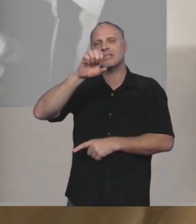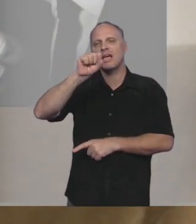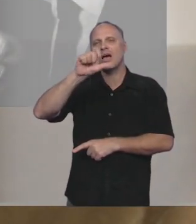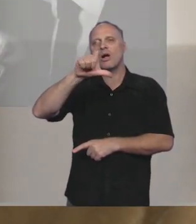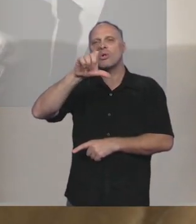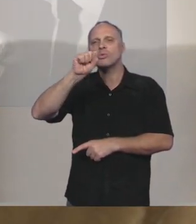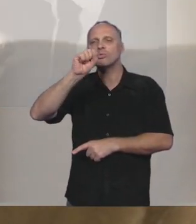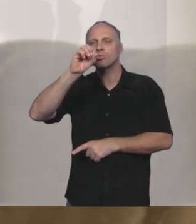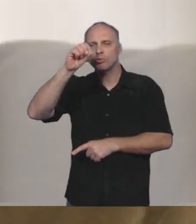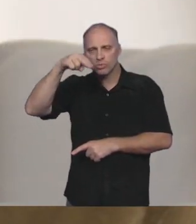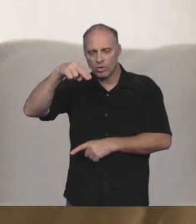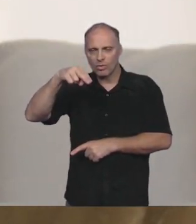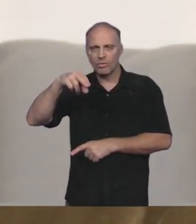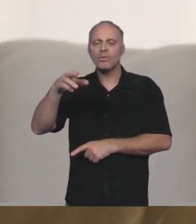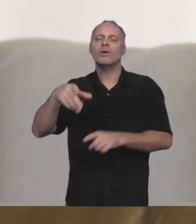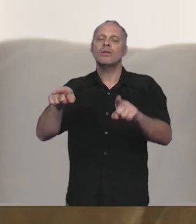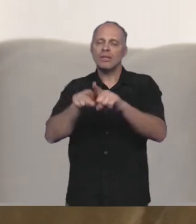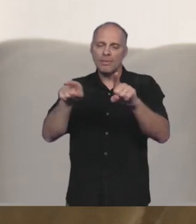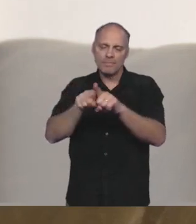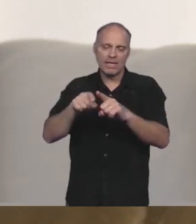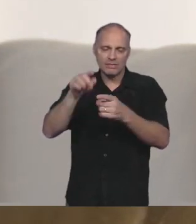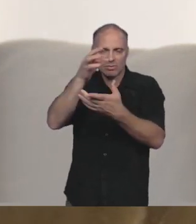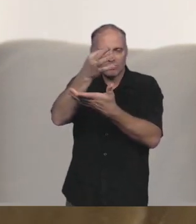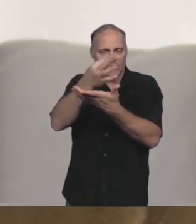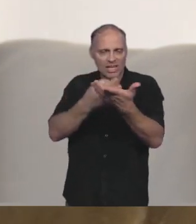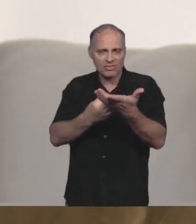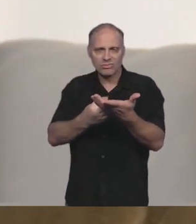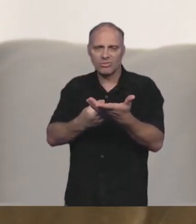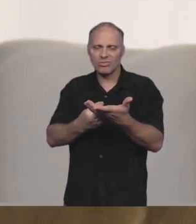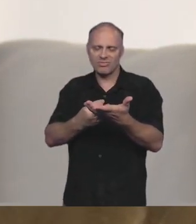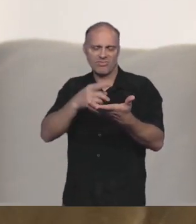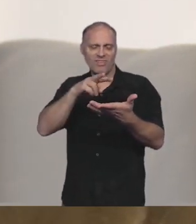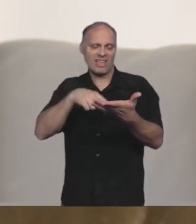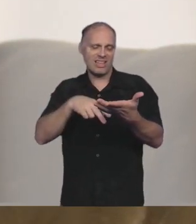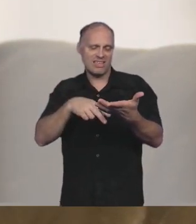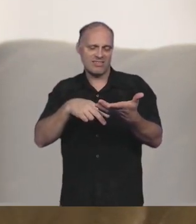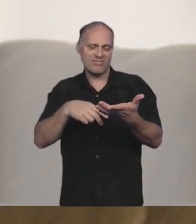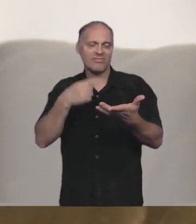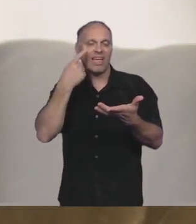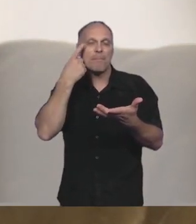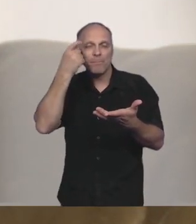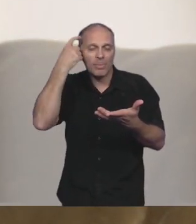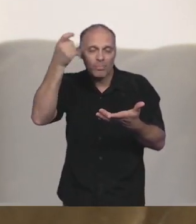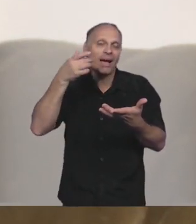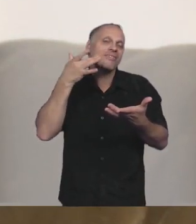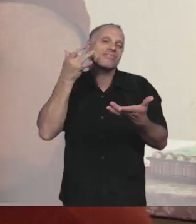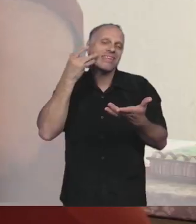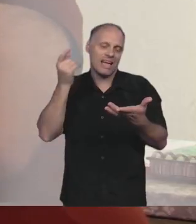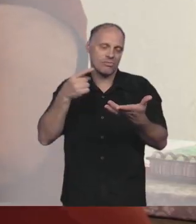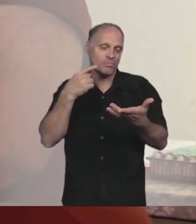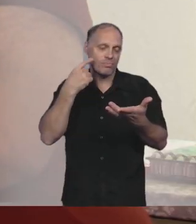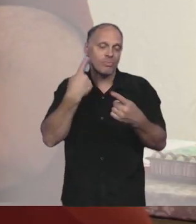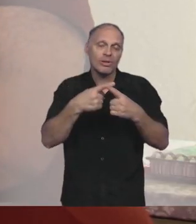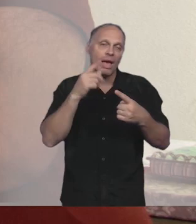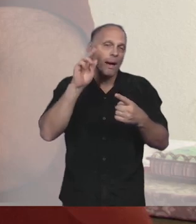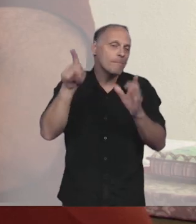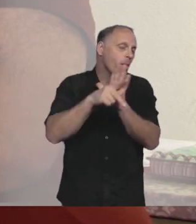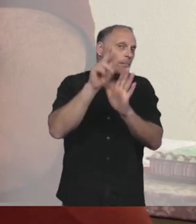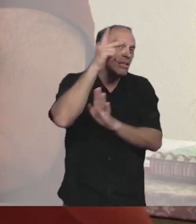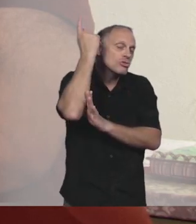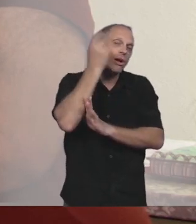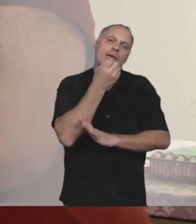atuar, porque é bom, porque a história é boa. Uma coisa que me intriga, assim, né? Talvez